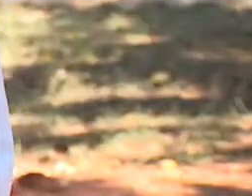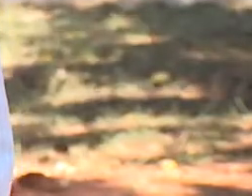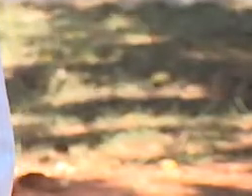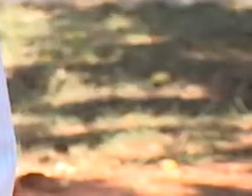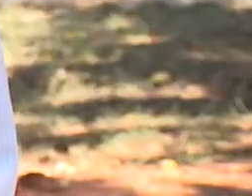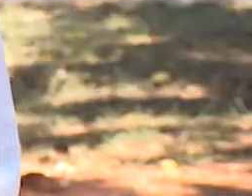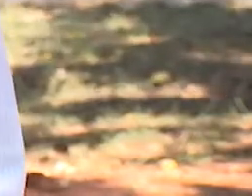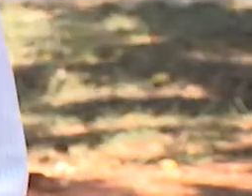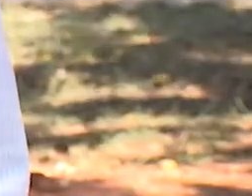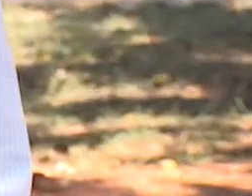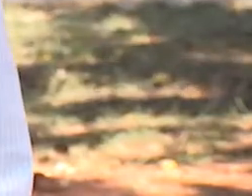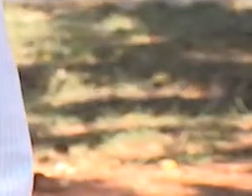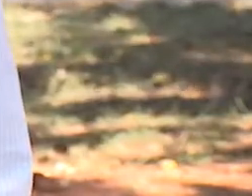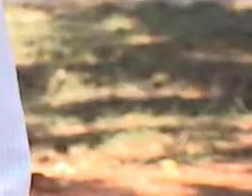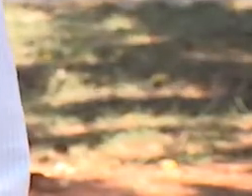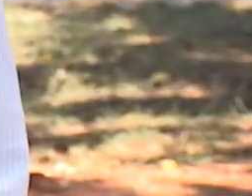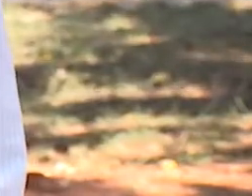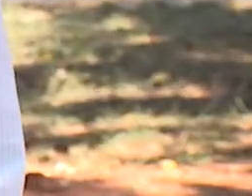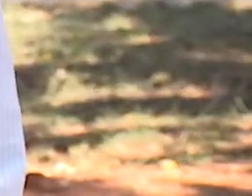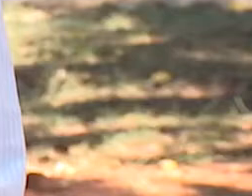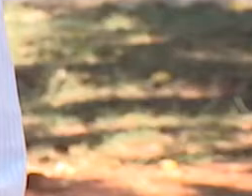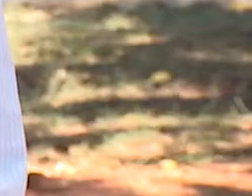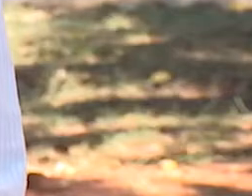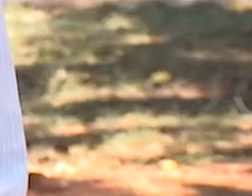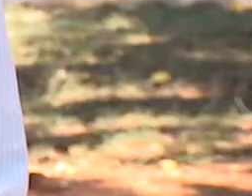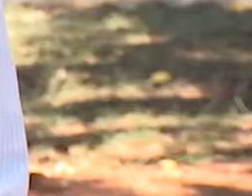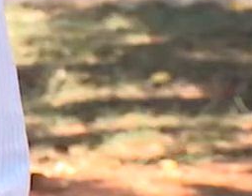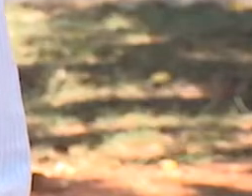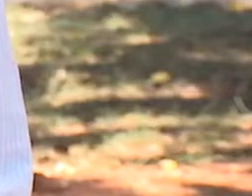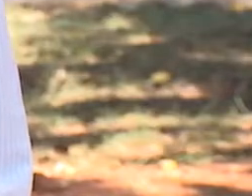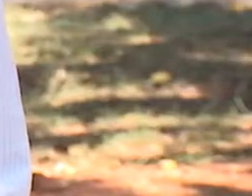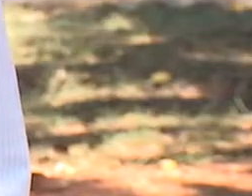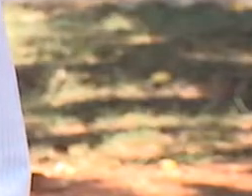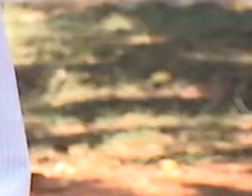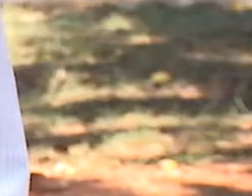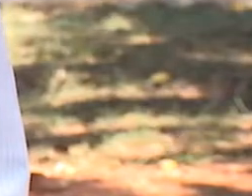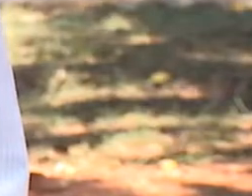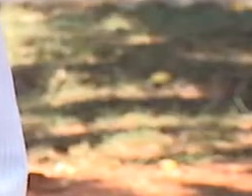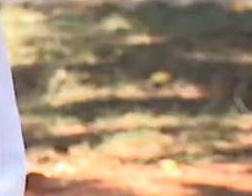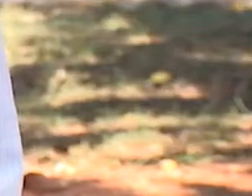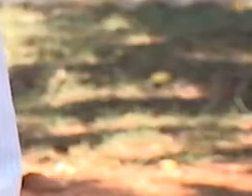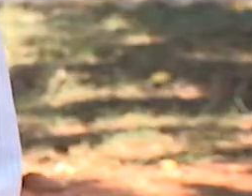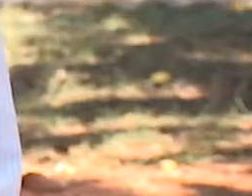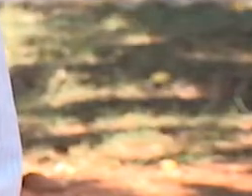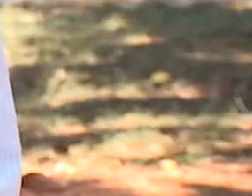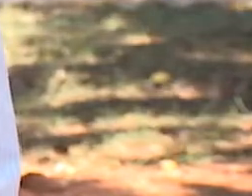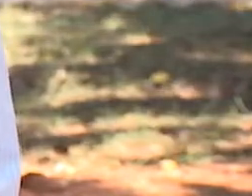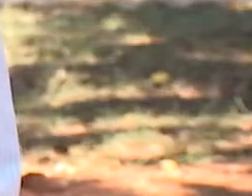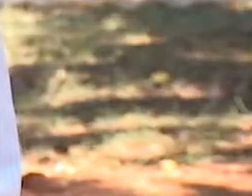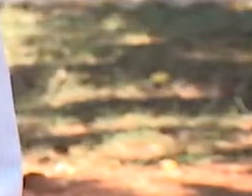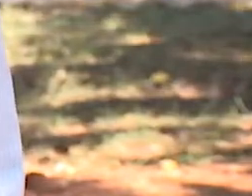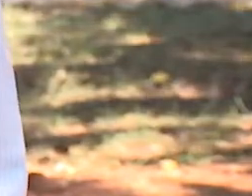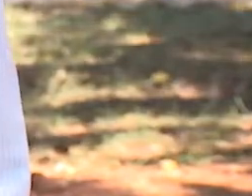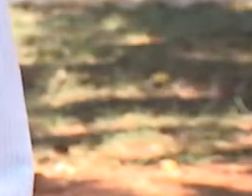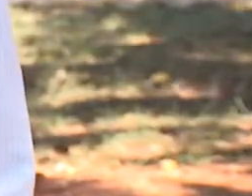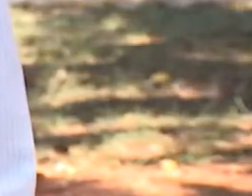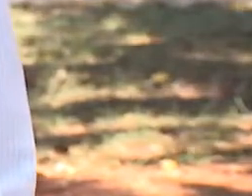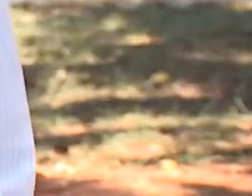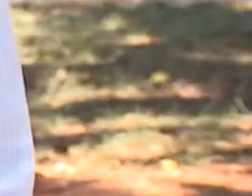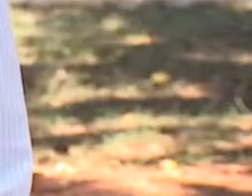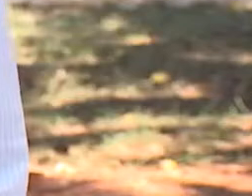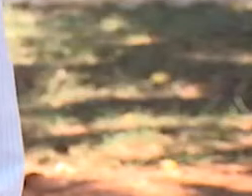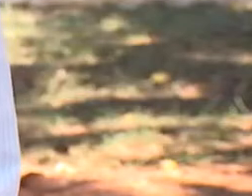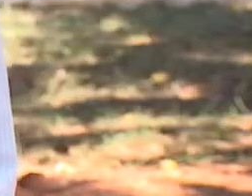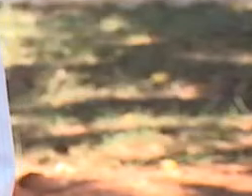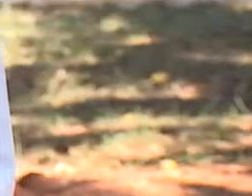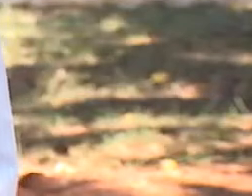Os 3 países que têm mais sedes, mais estudantes de logosofia são Argentina, Uruguai e Brasil. Ah, então na